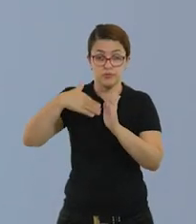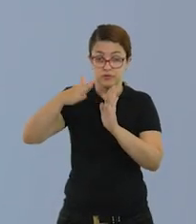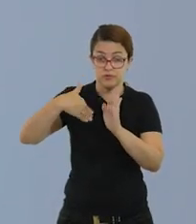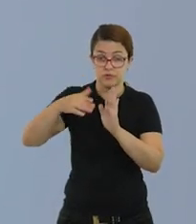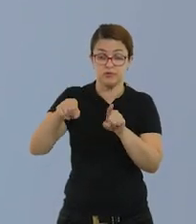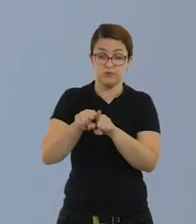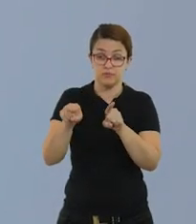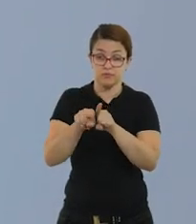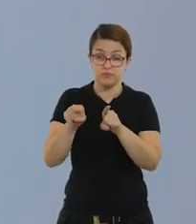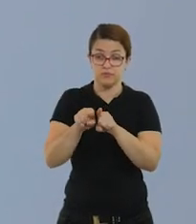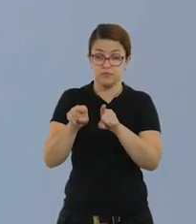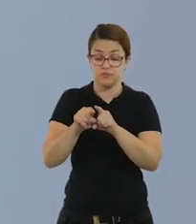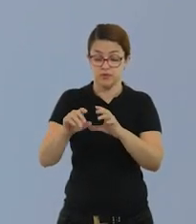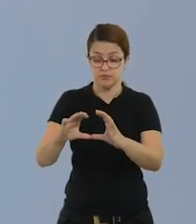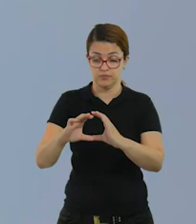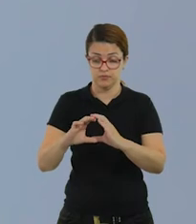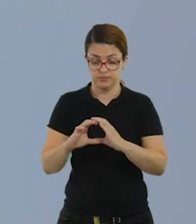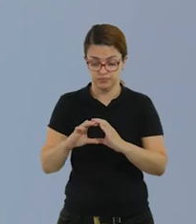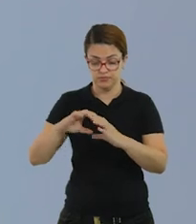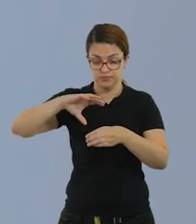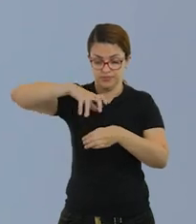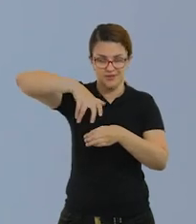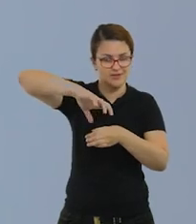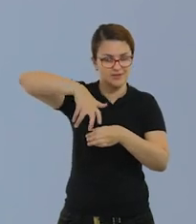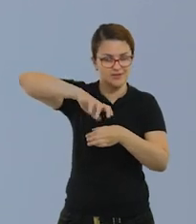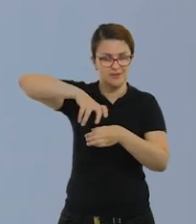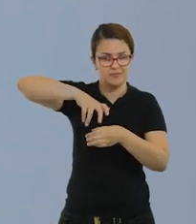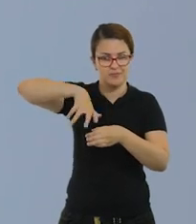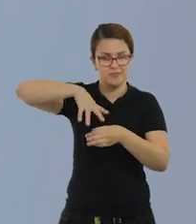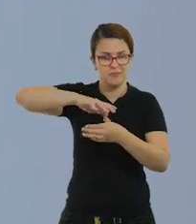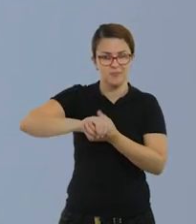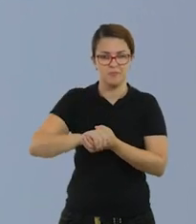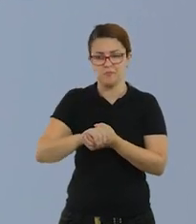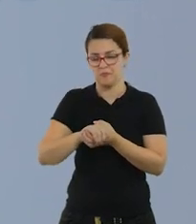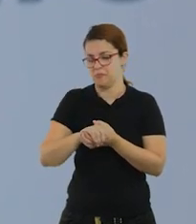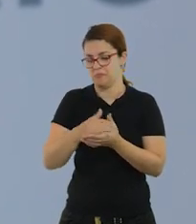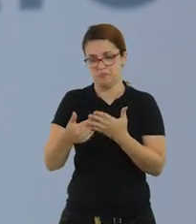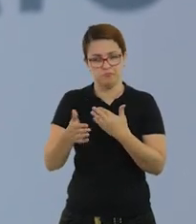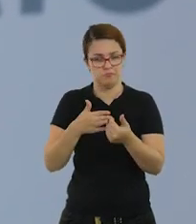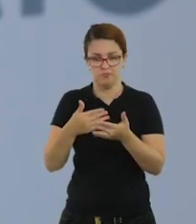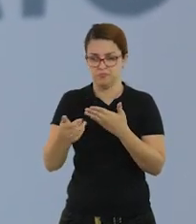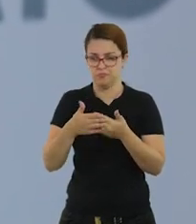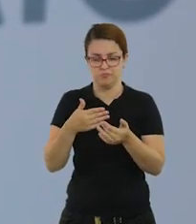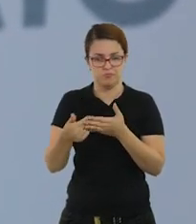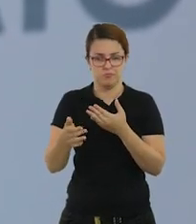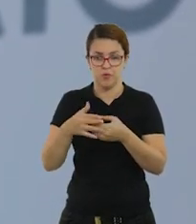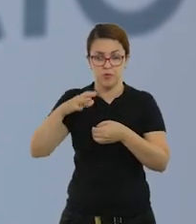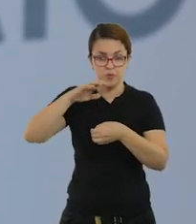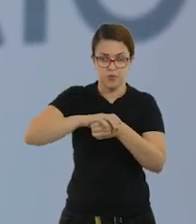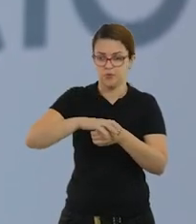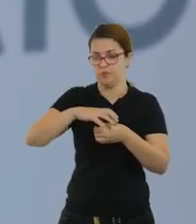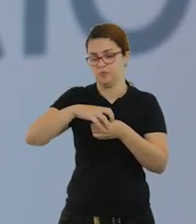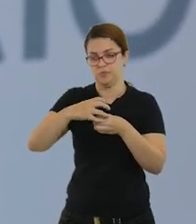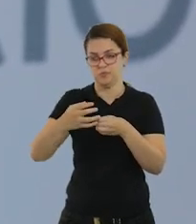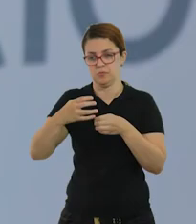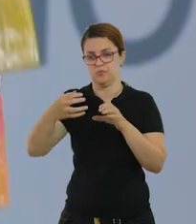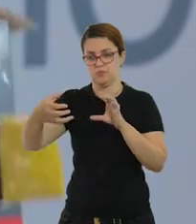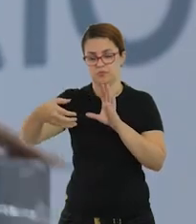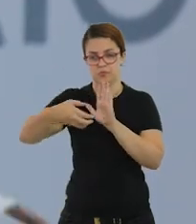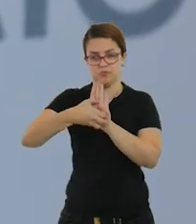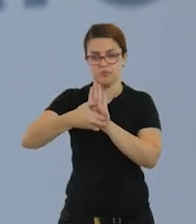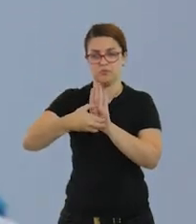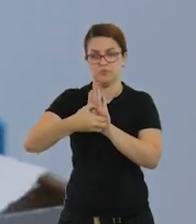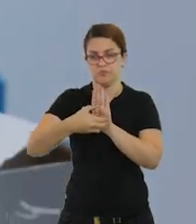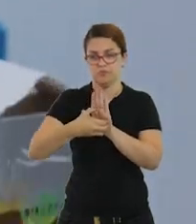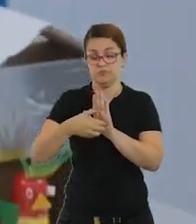aqui tinta. E isso aqui é tampa também. Tampa de potinho de requeijão que você pode ter na sua casa se você não tiver tampa de qualquer coisa. E